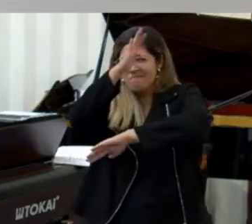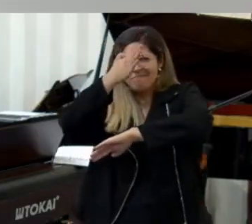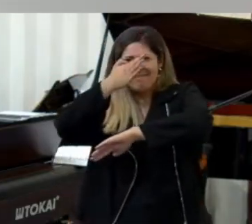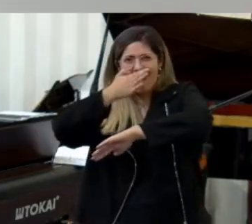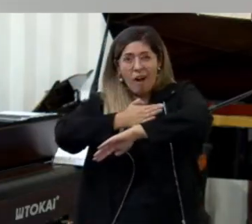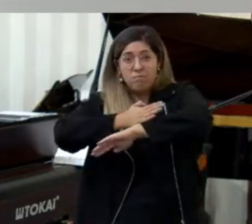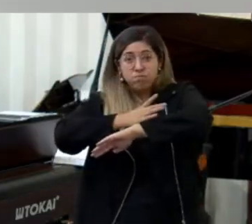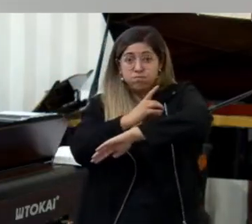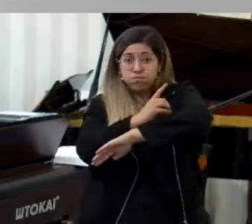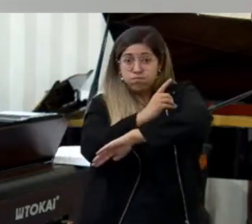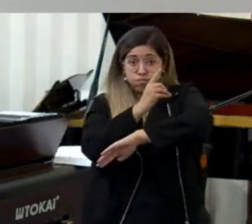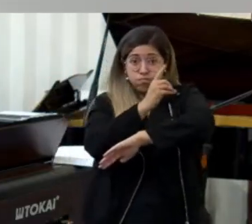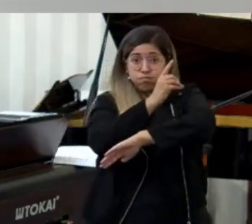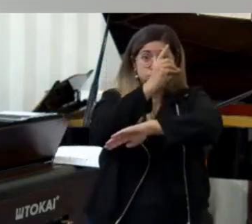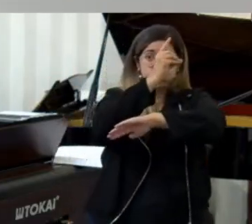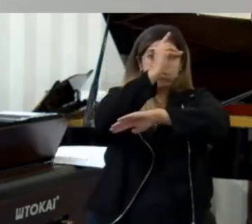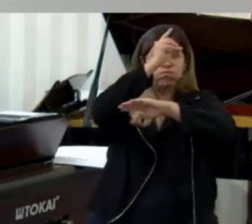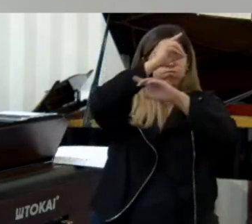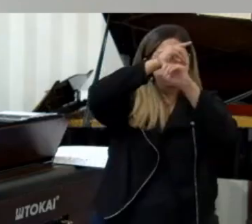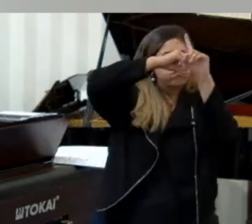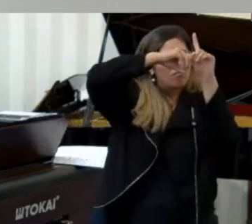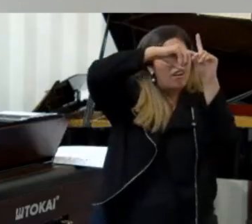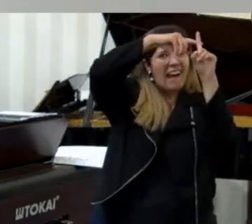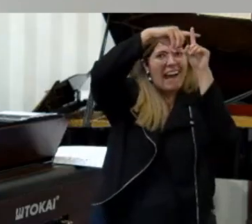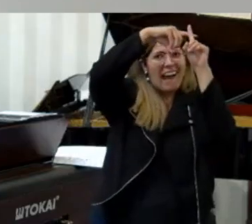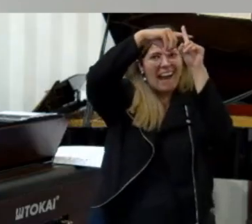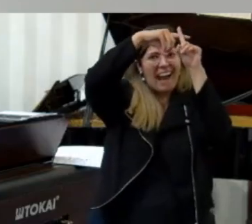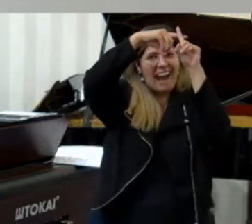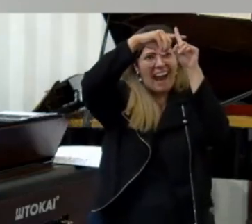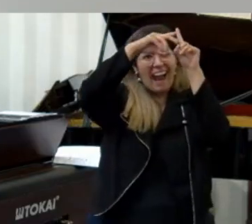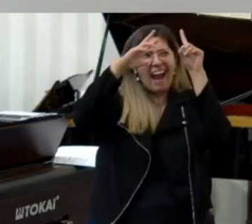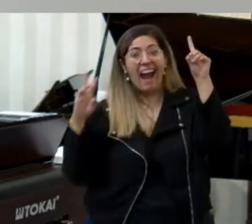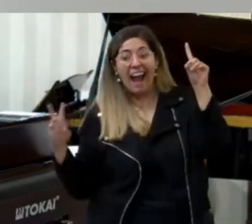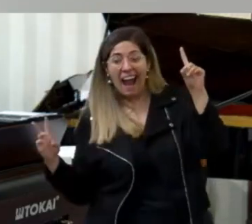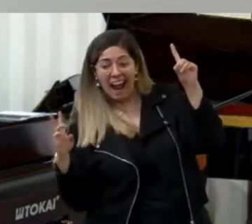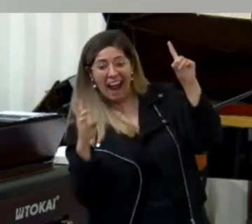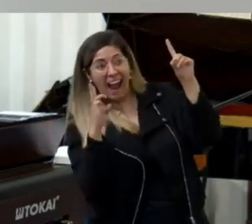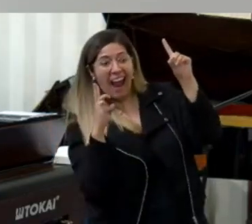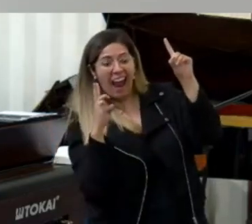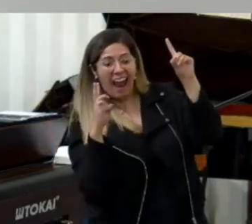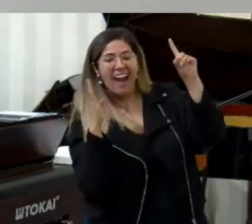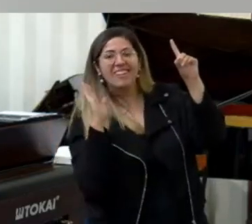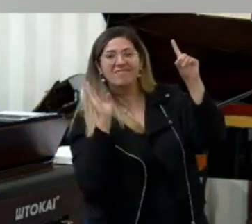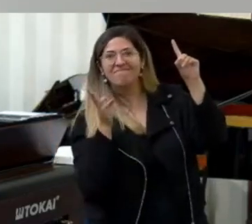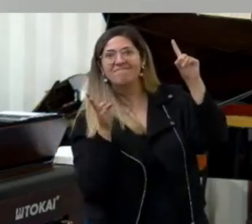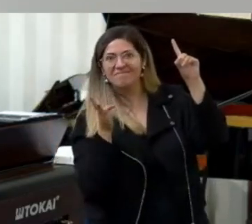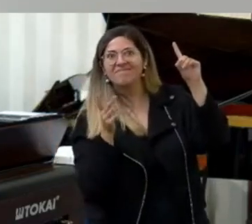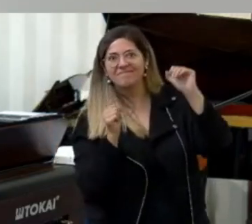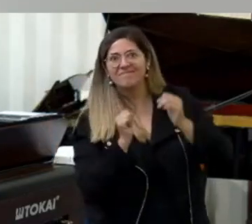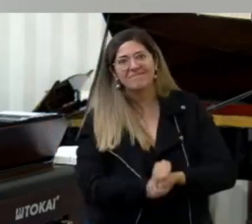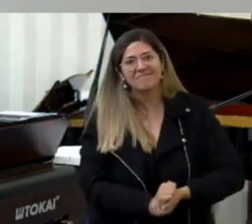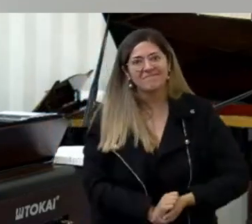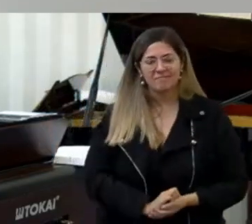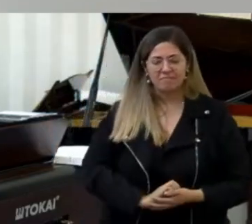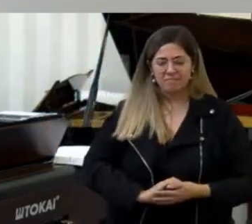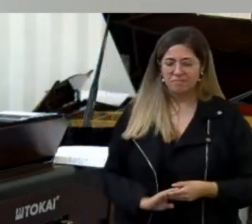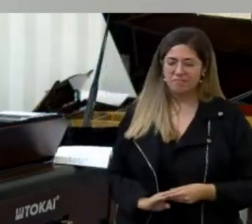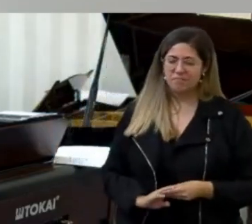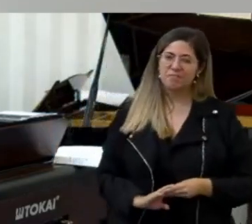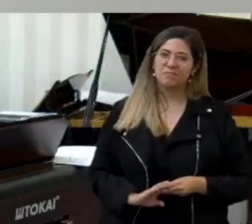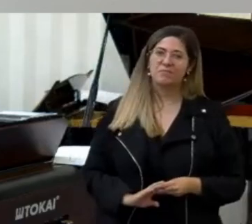façam aí uma montanha bem alta e coloquem uma cruz lá em cima. E então a ideia que o pastor gostaria que vocês tivessem é a